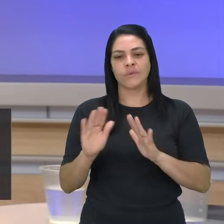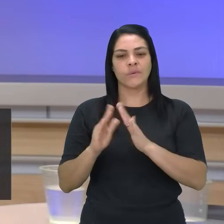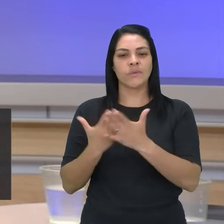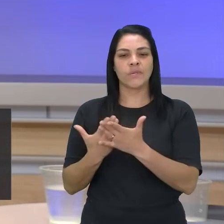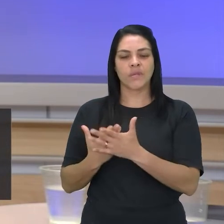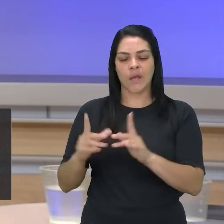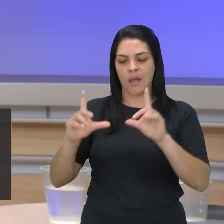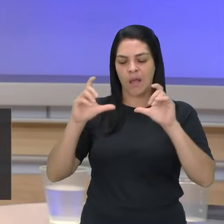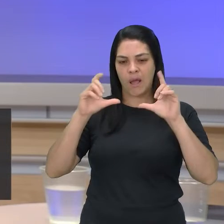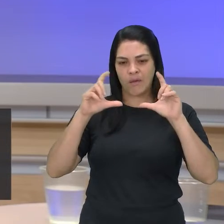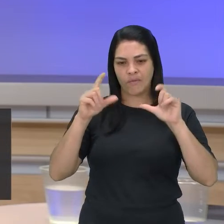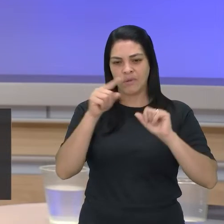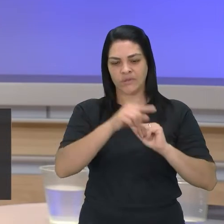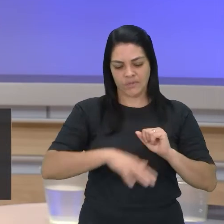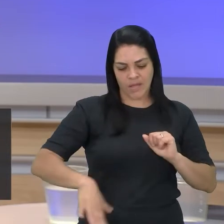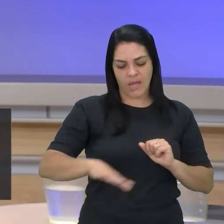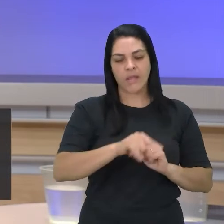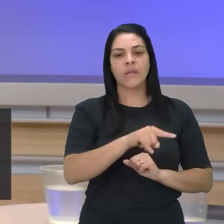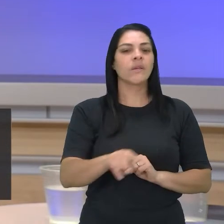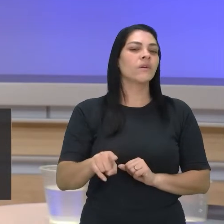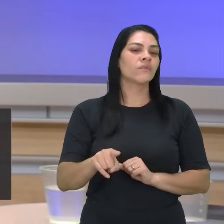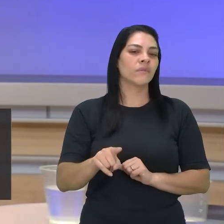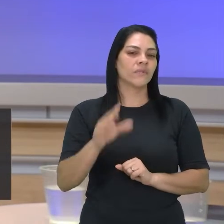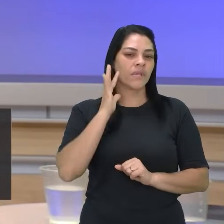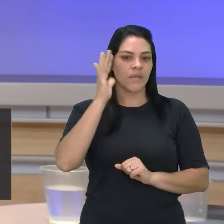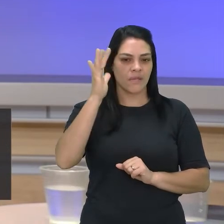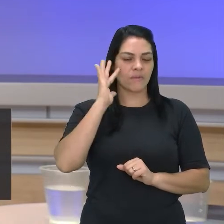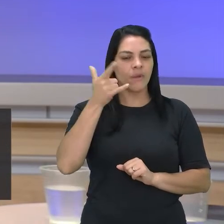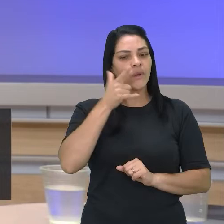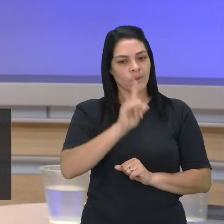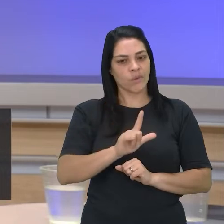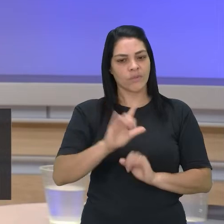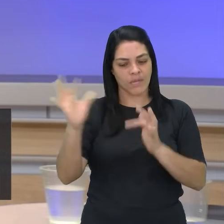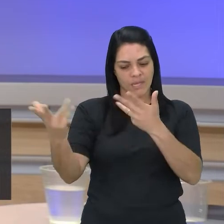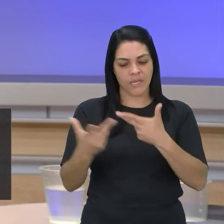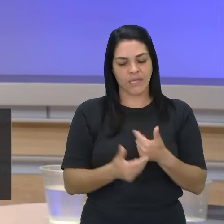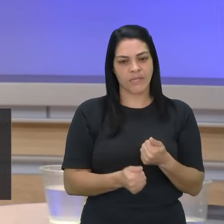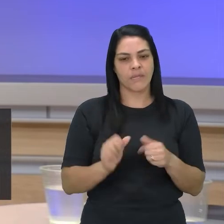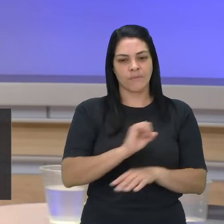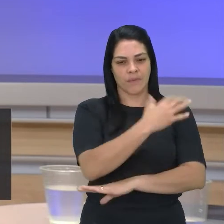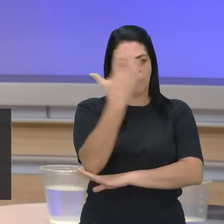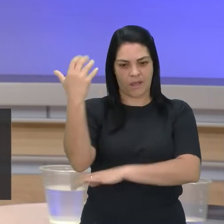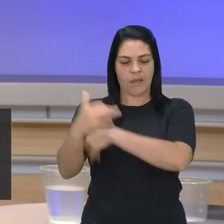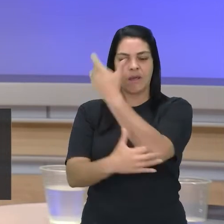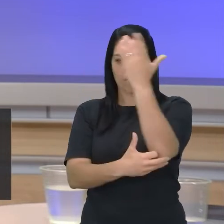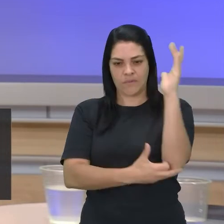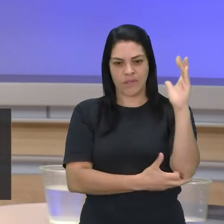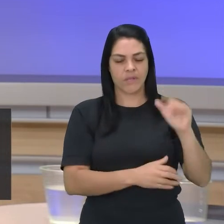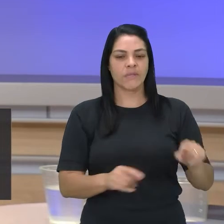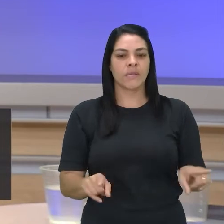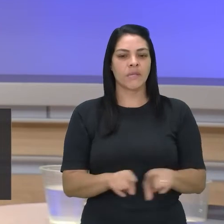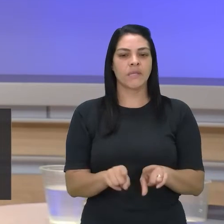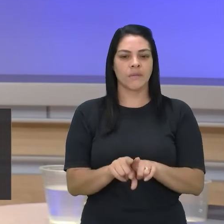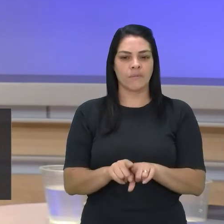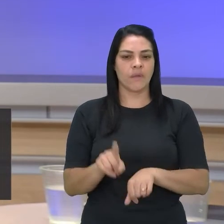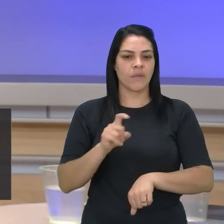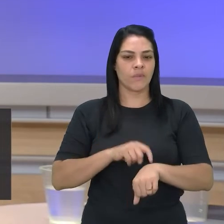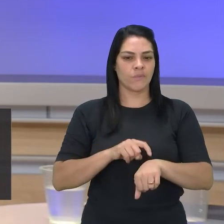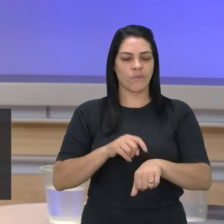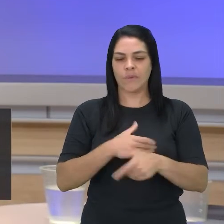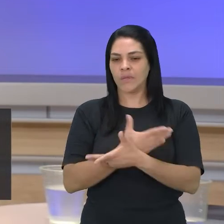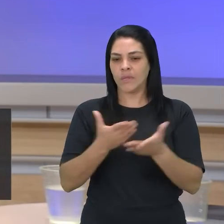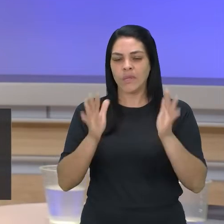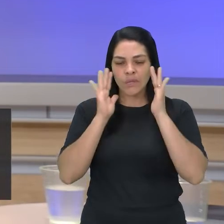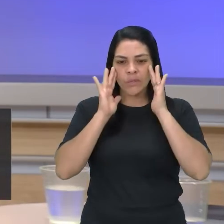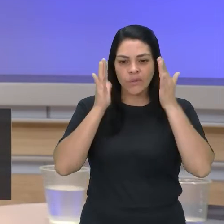da área que você imagina que possa receber essa mini floresta, tá? E no momento, a gente está focando a